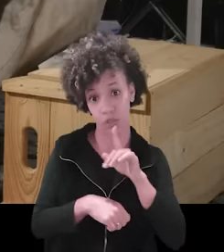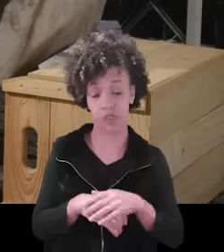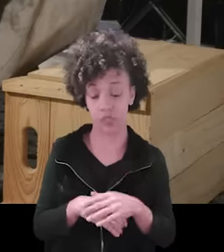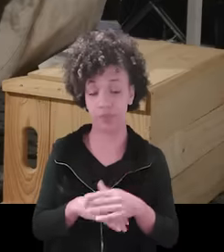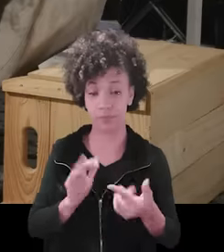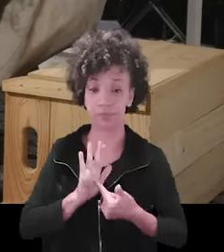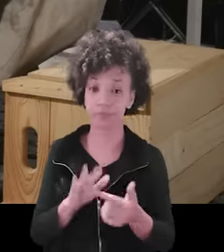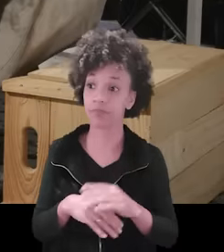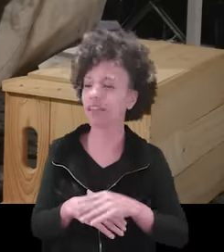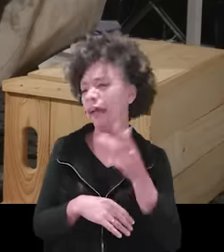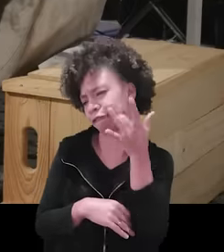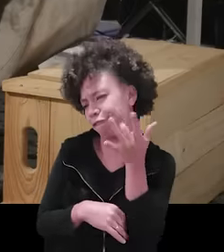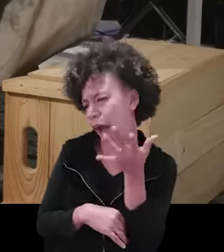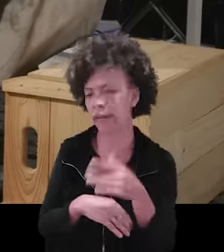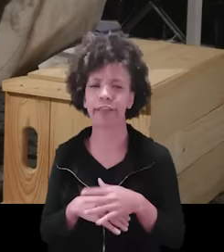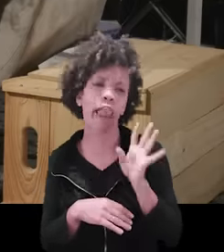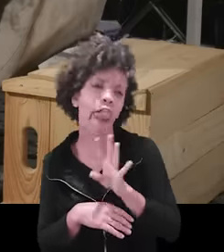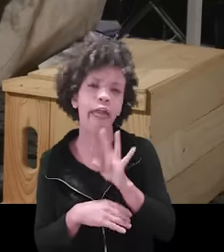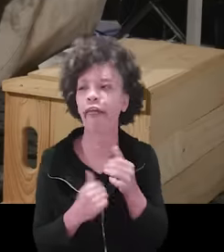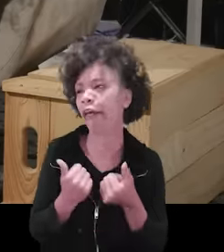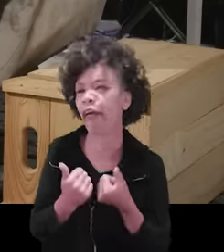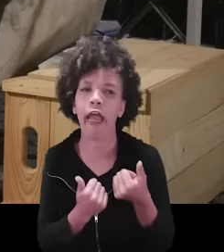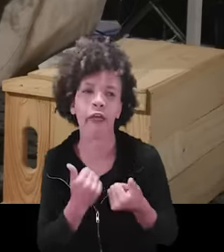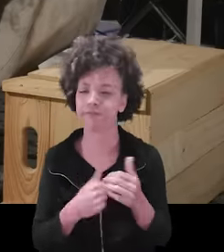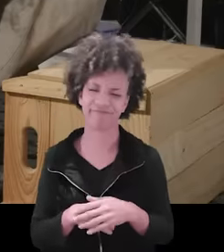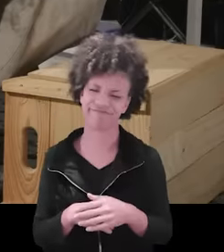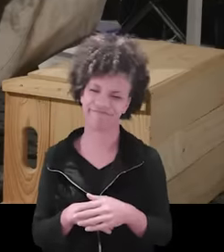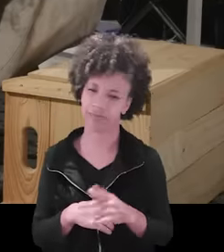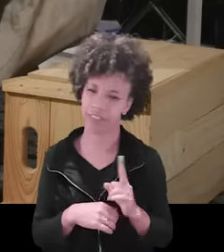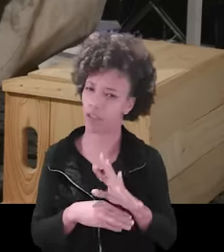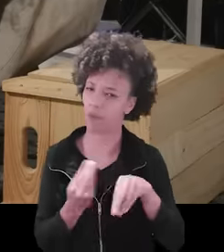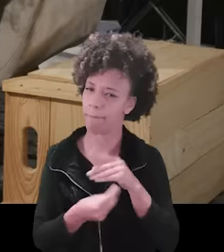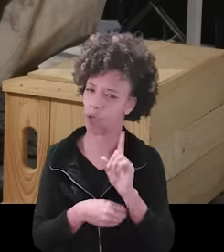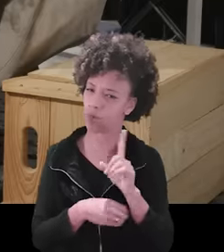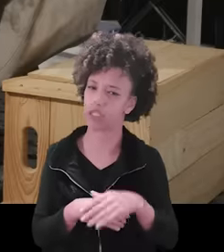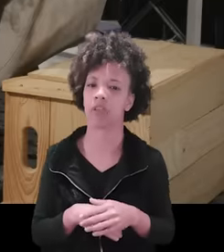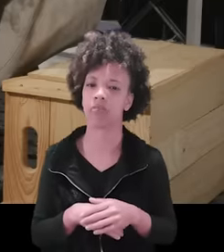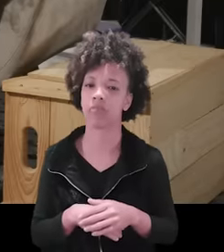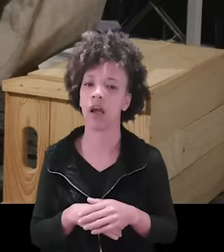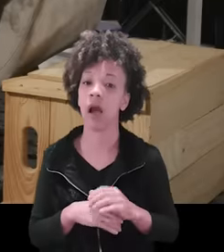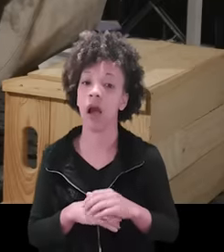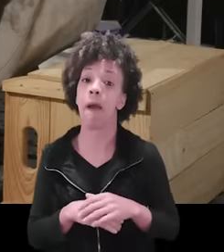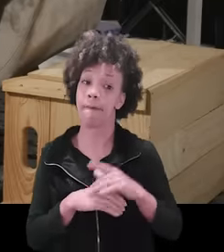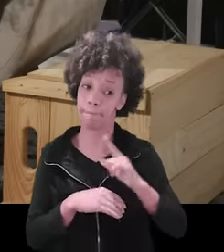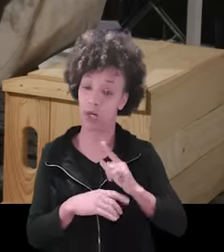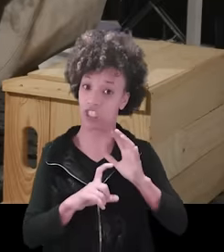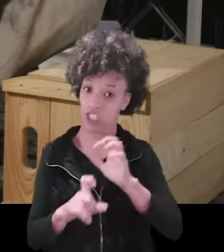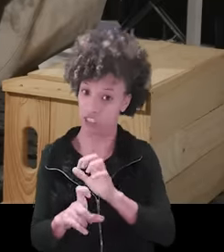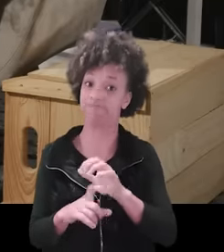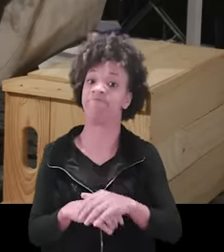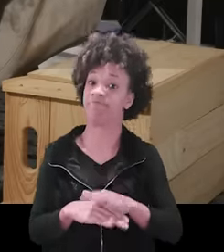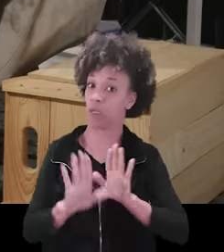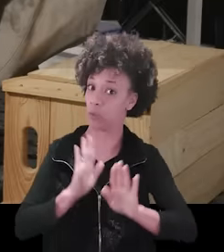que manda para o seu amigo que quer ela vai ser fácil vai ter legal e região hoje lá na loteria não né não é uma bagunça lá Não não é pode ser um sexual